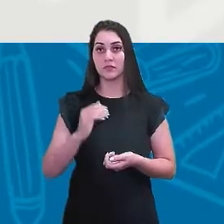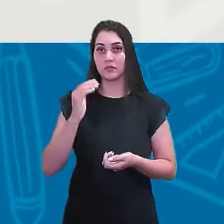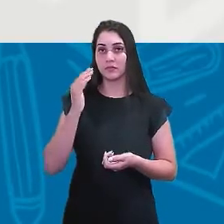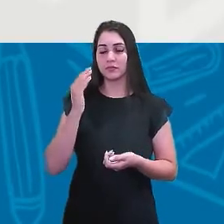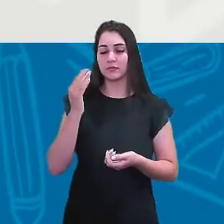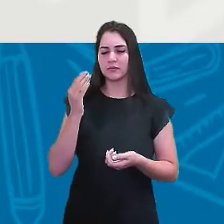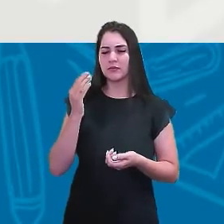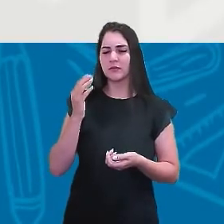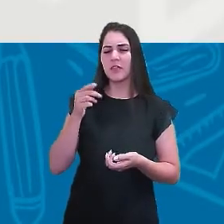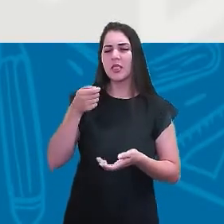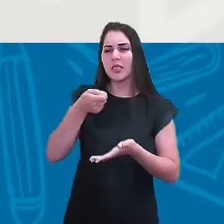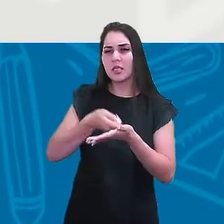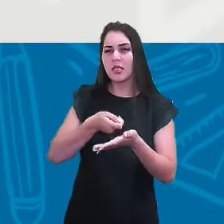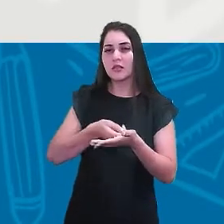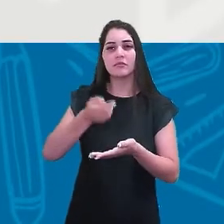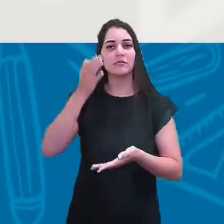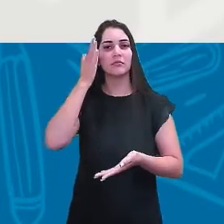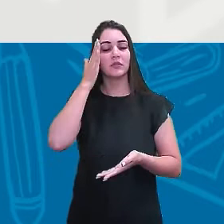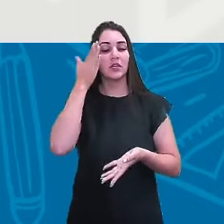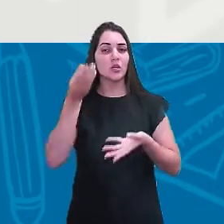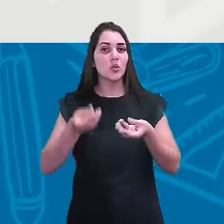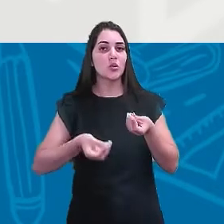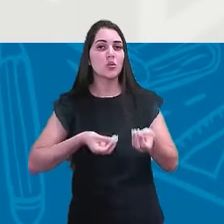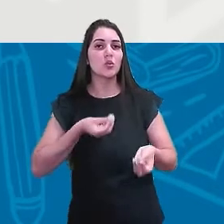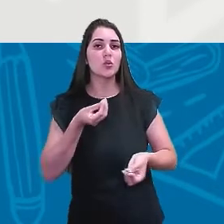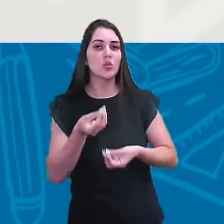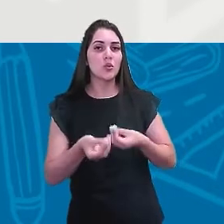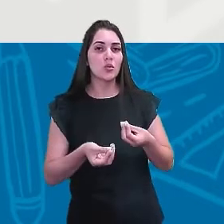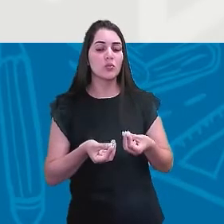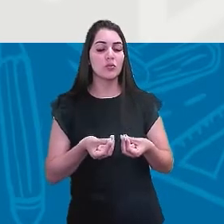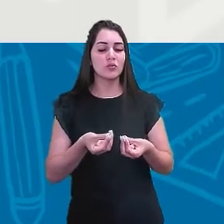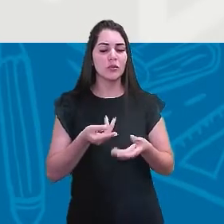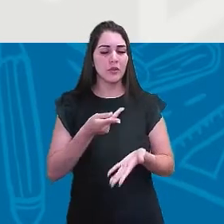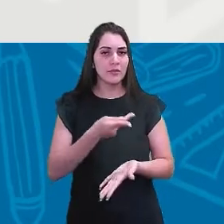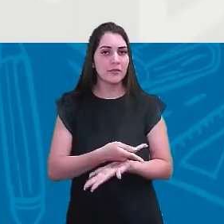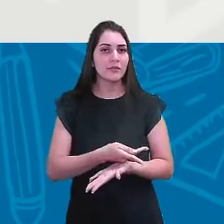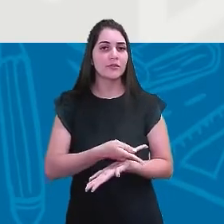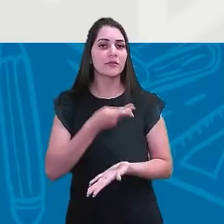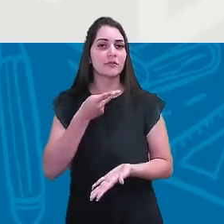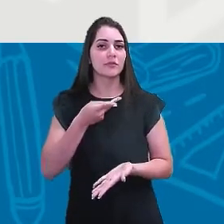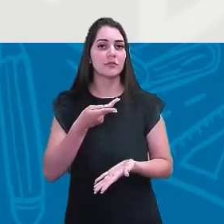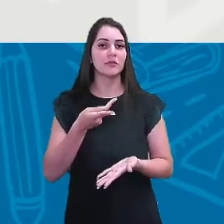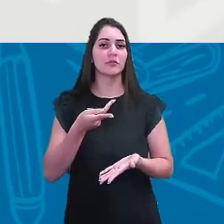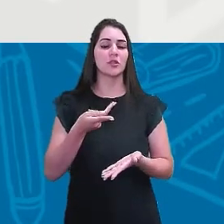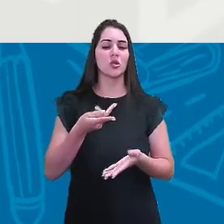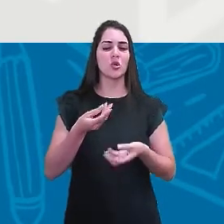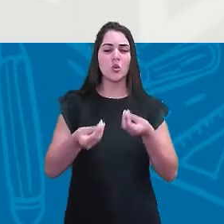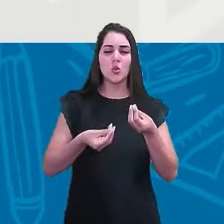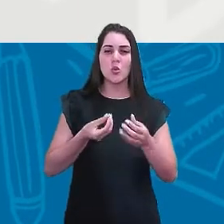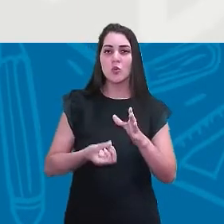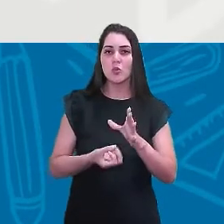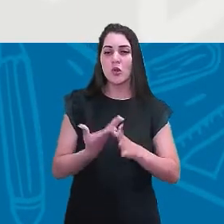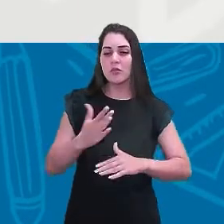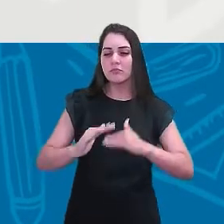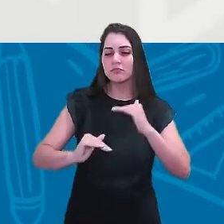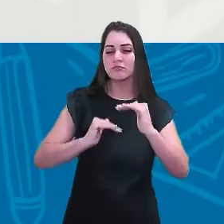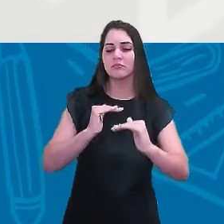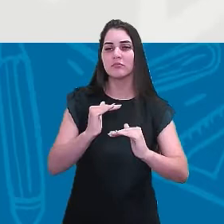vai buscar entender como se deu e como surge, como se